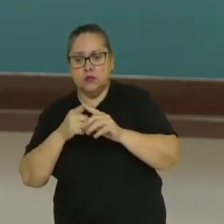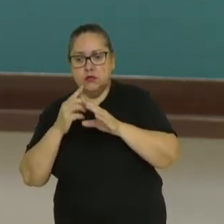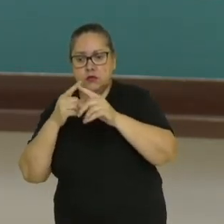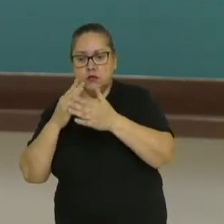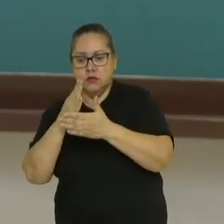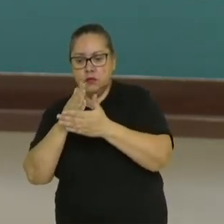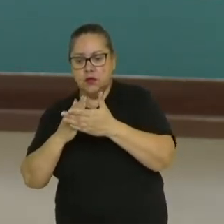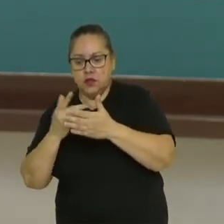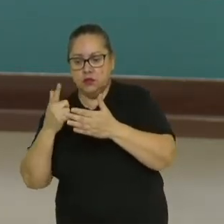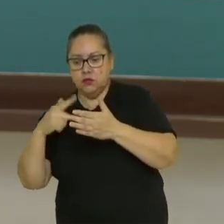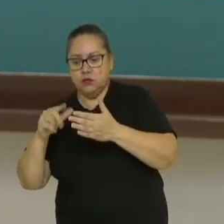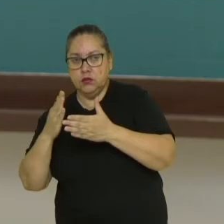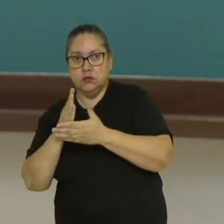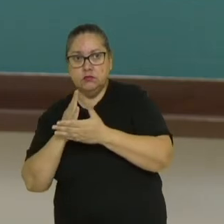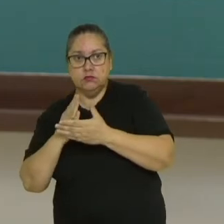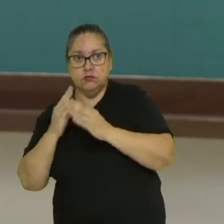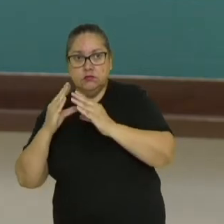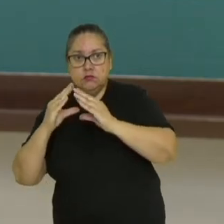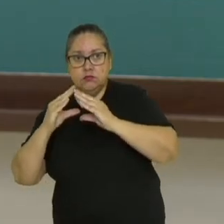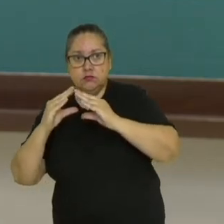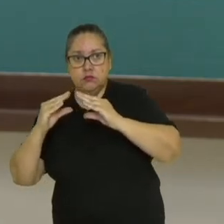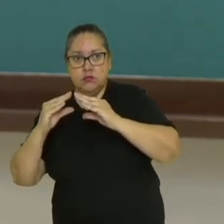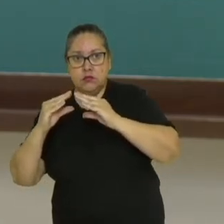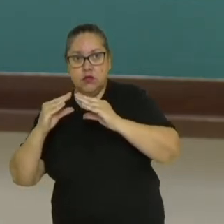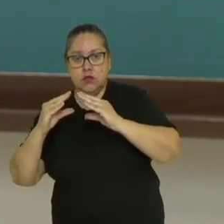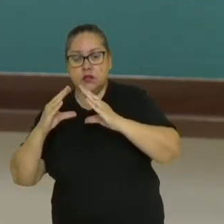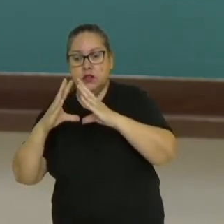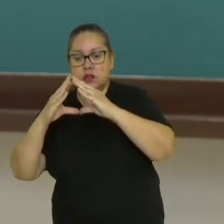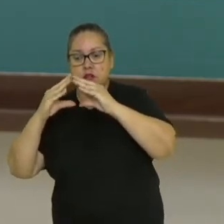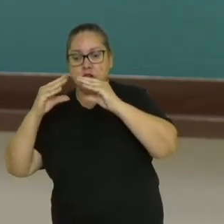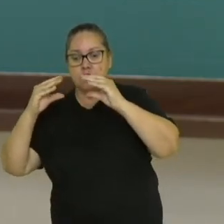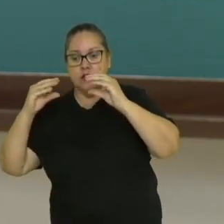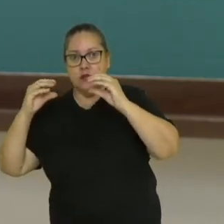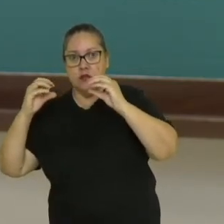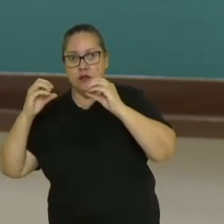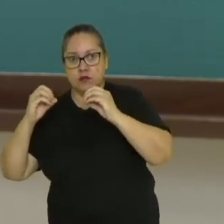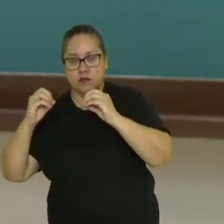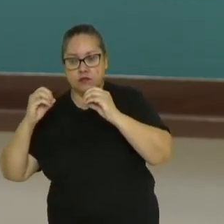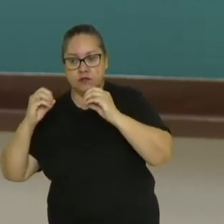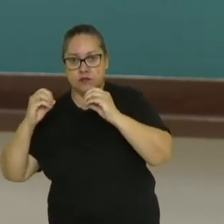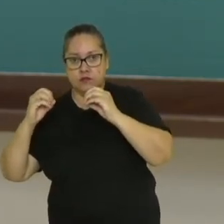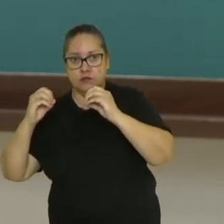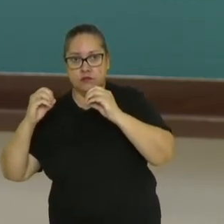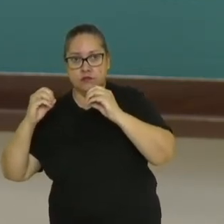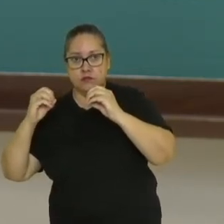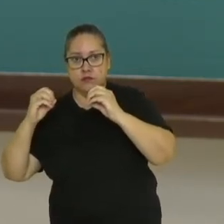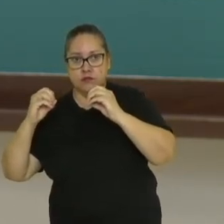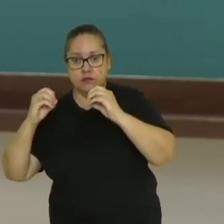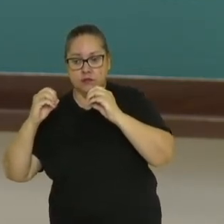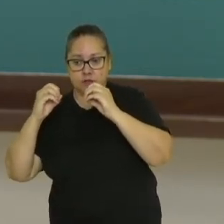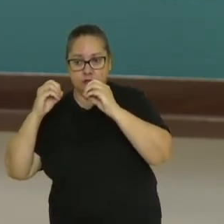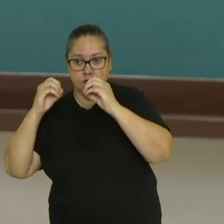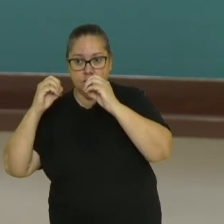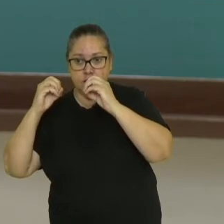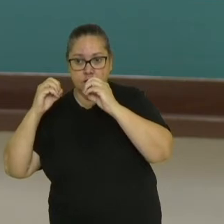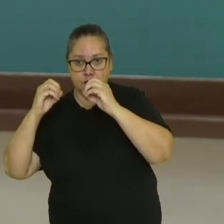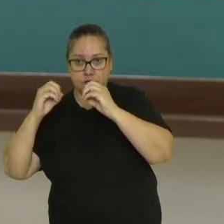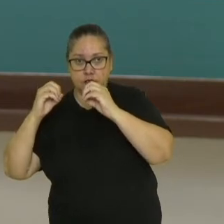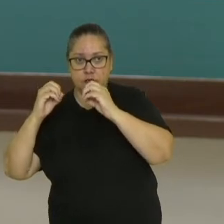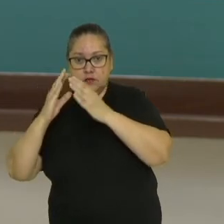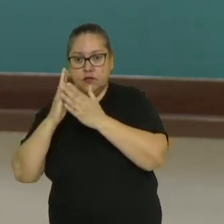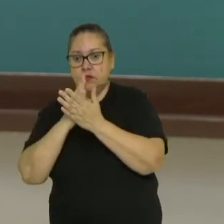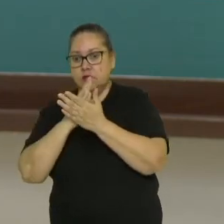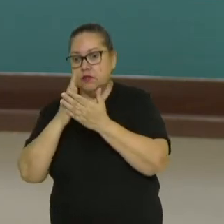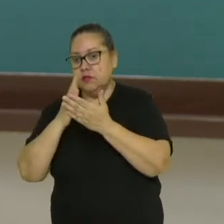e a metade do outro lado da célula. E aí, na telófase, ocorre, a célula começa a se separar, os